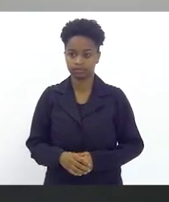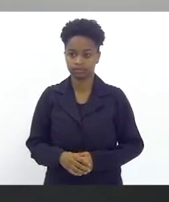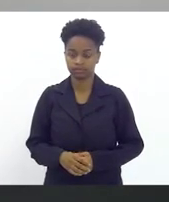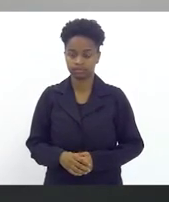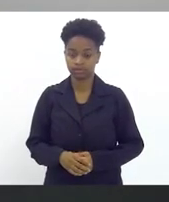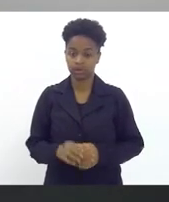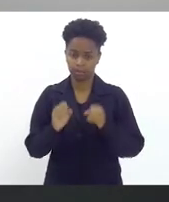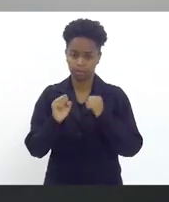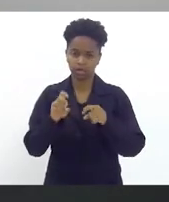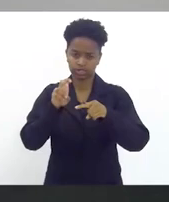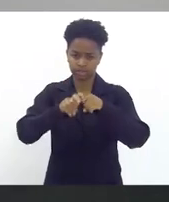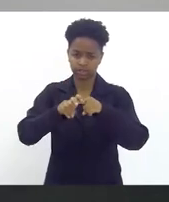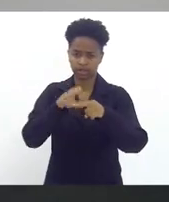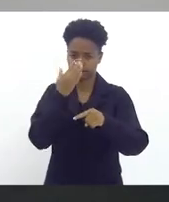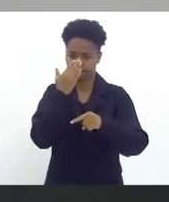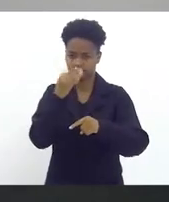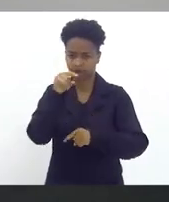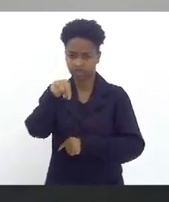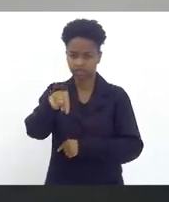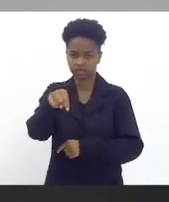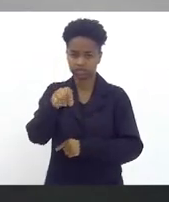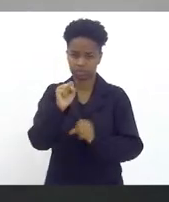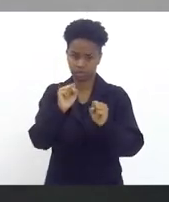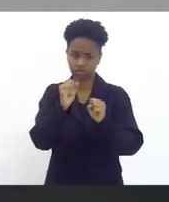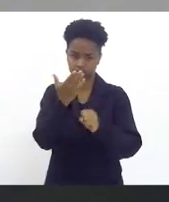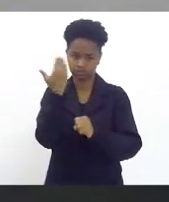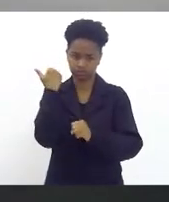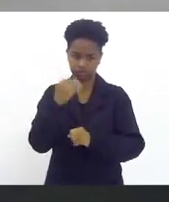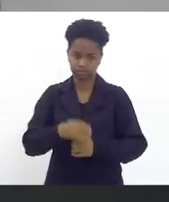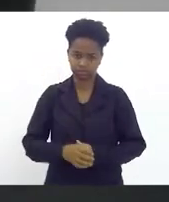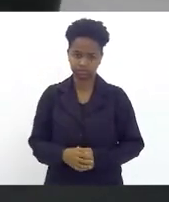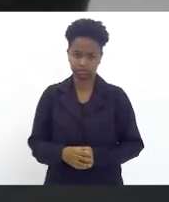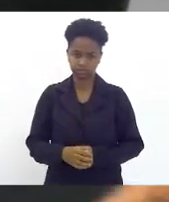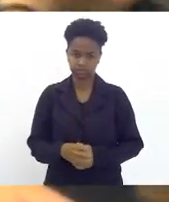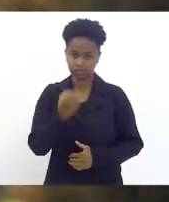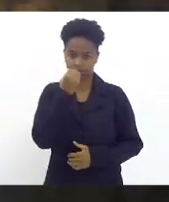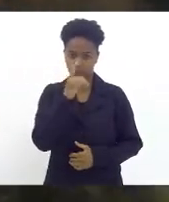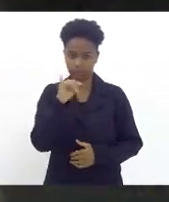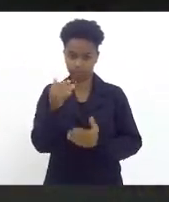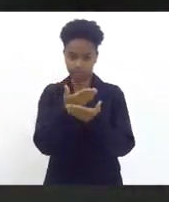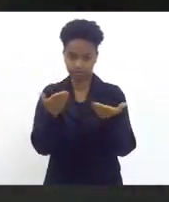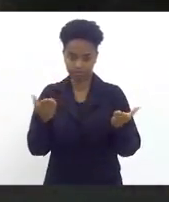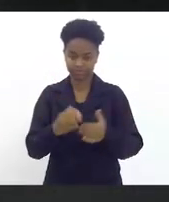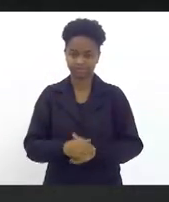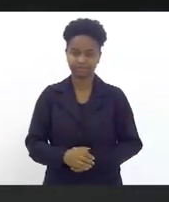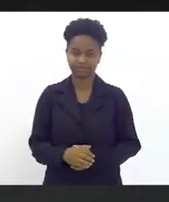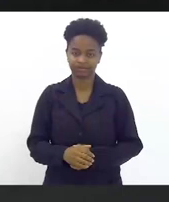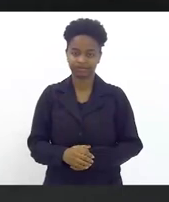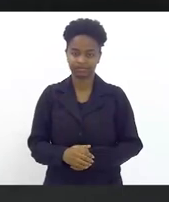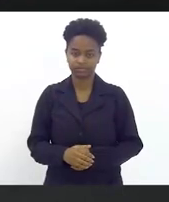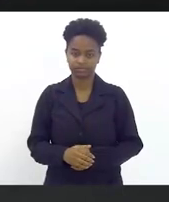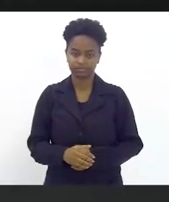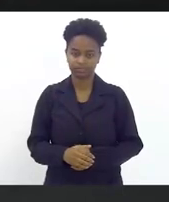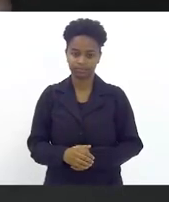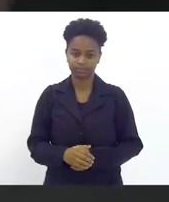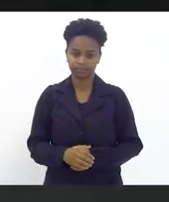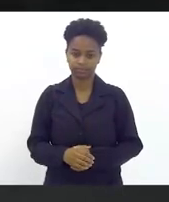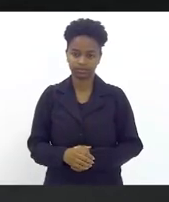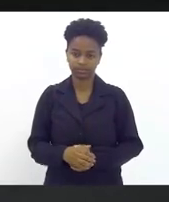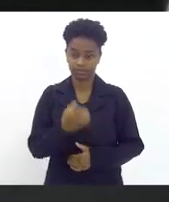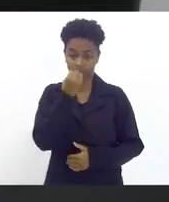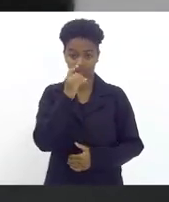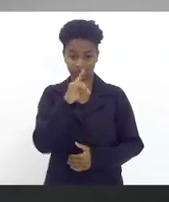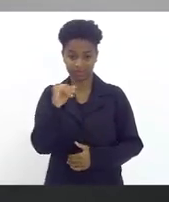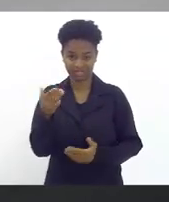ou podem sentar aqui na frente pessoal que tá indo atrás Olá bom dia tudo bem bem Bom